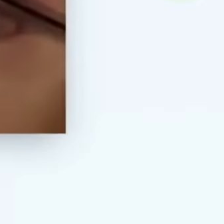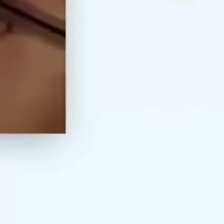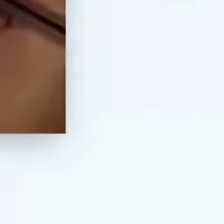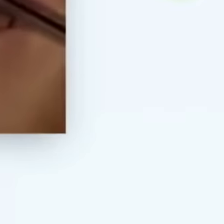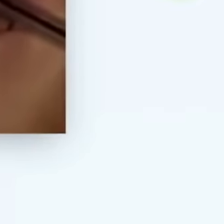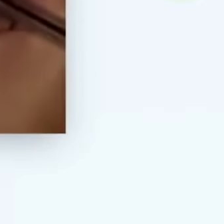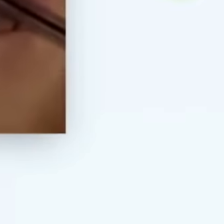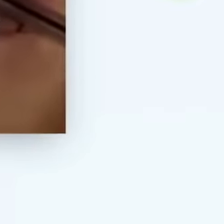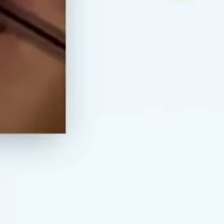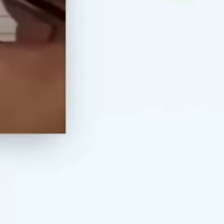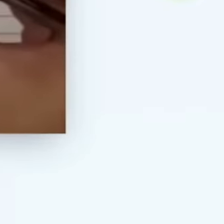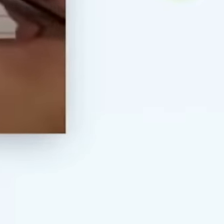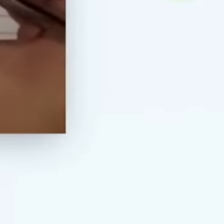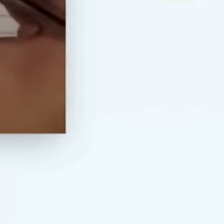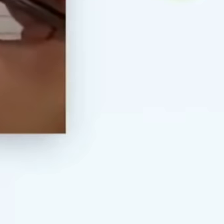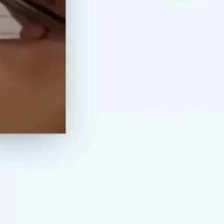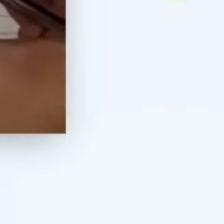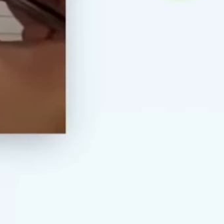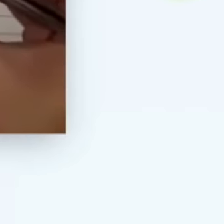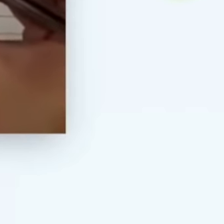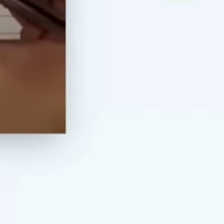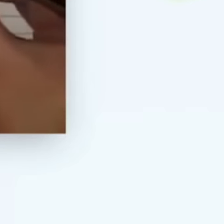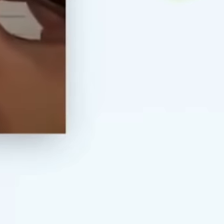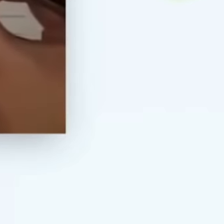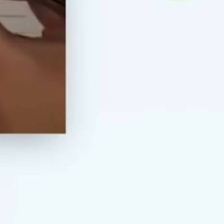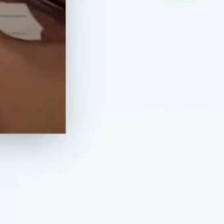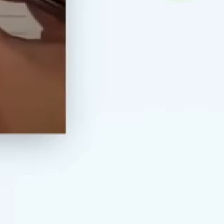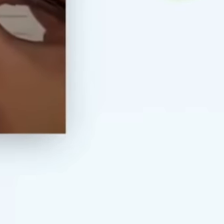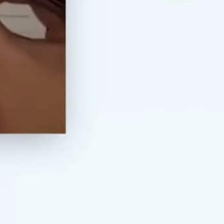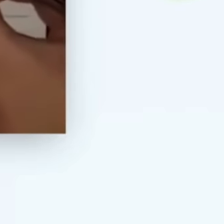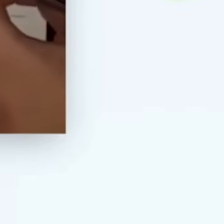e ainda Scream